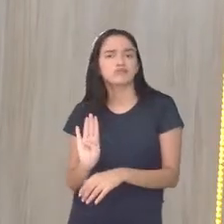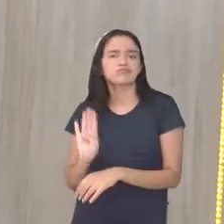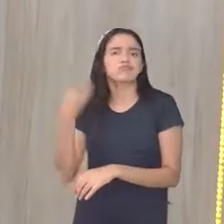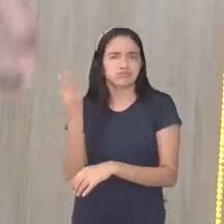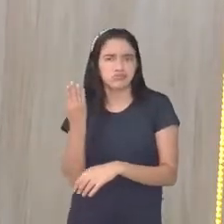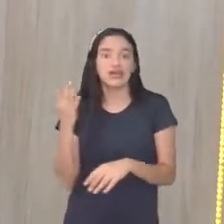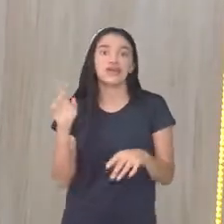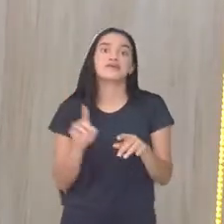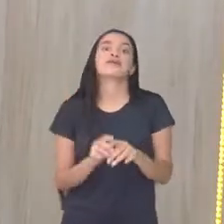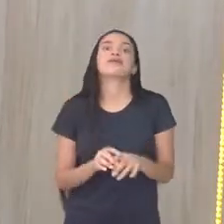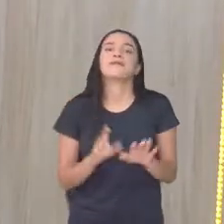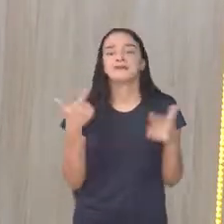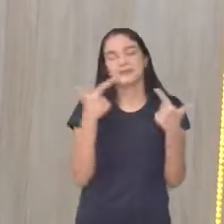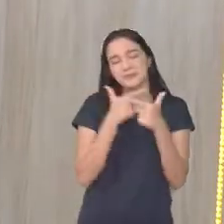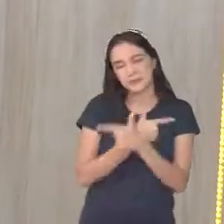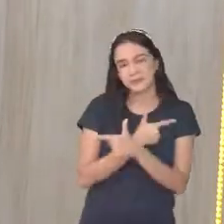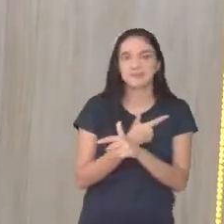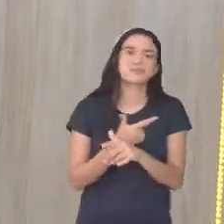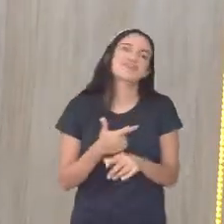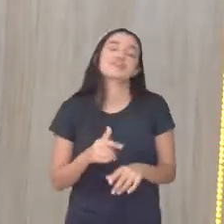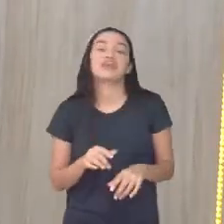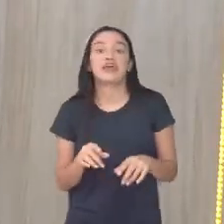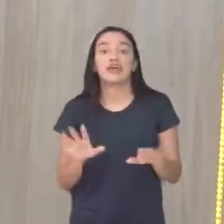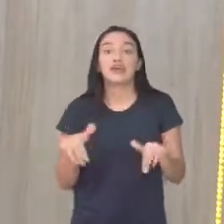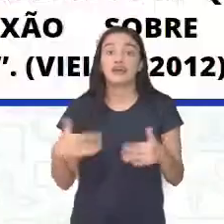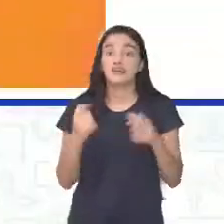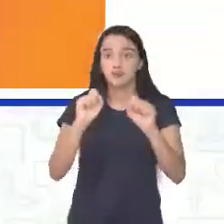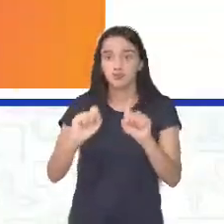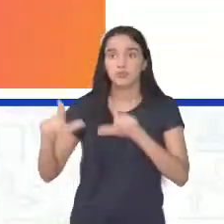fotógrafos também já fizeram seus autorretratos,